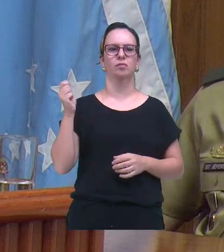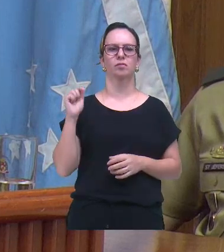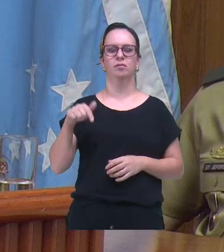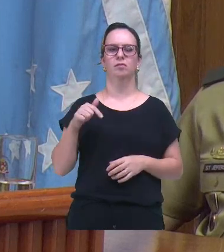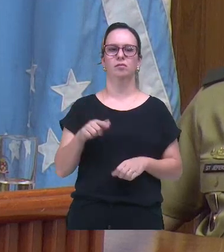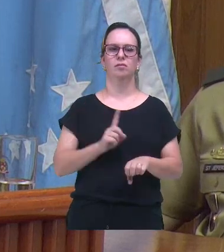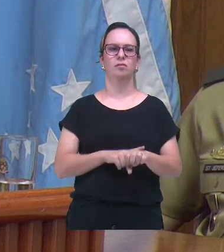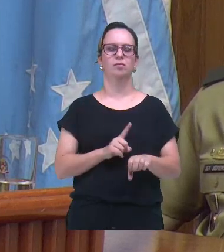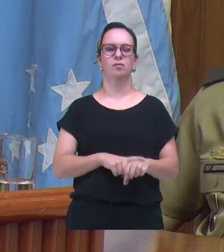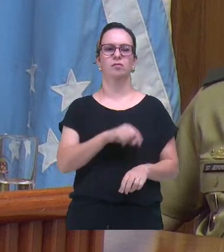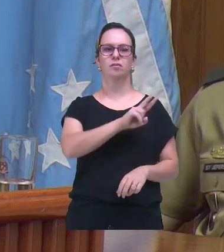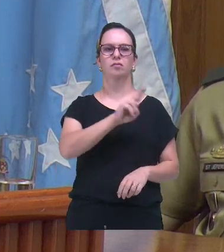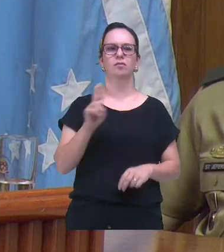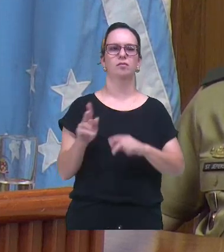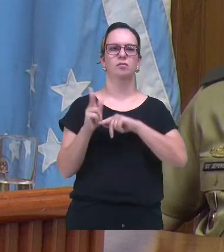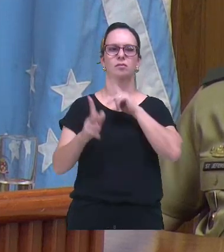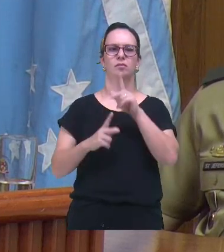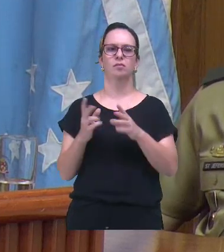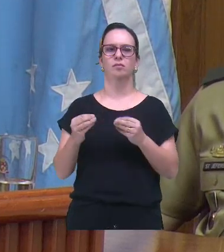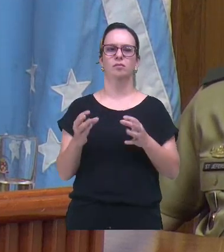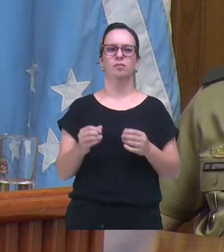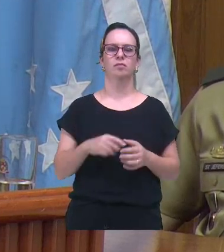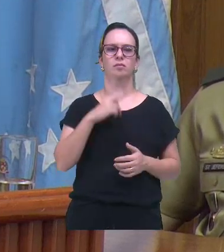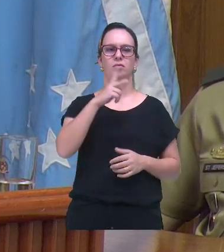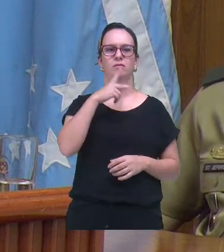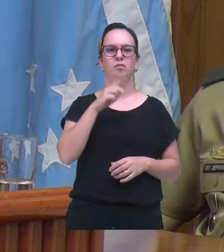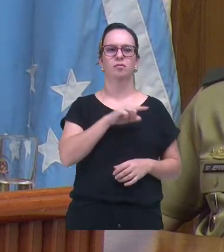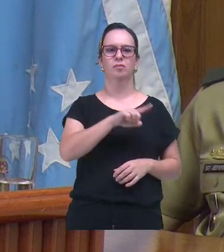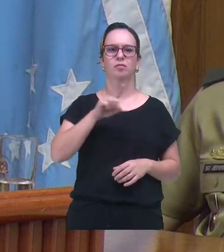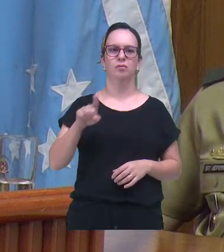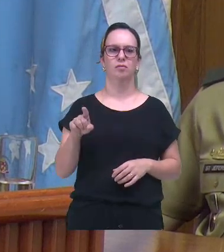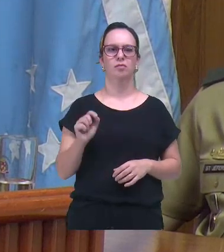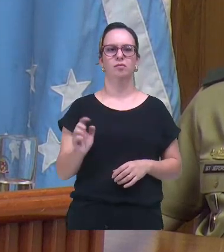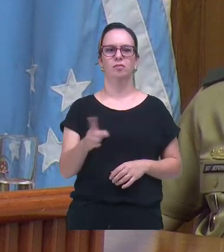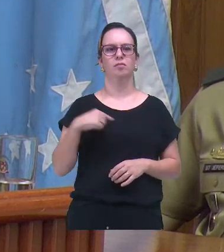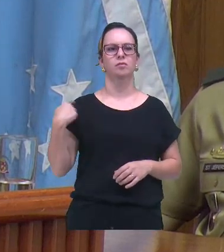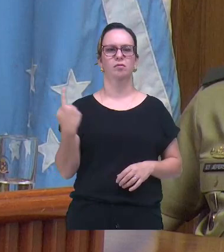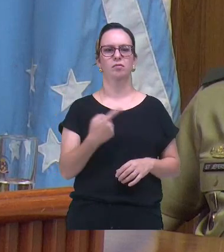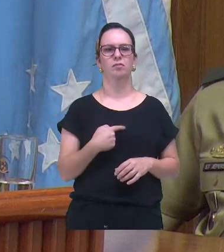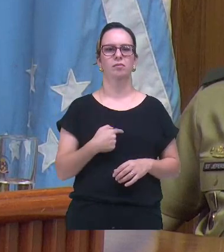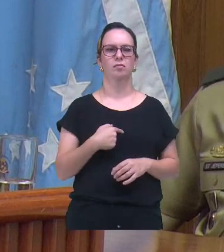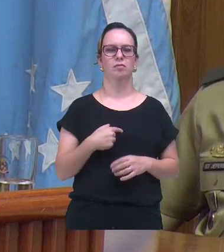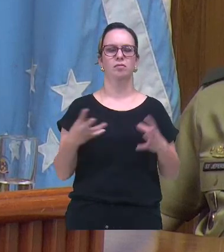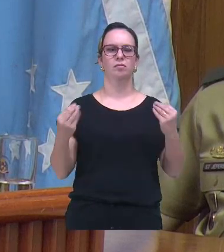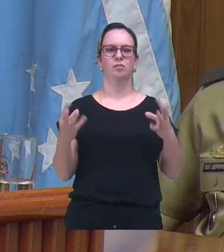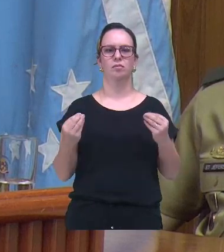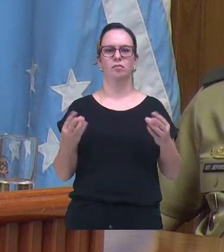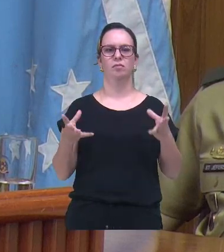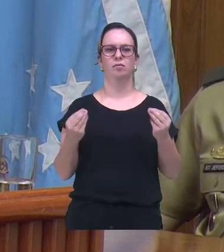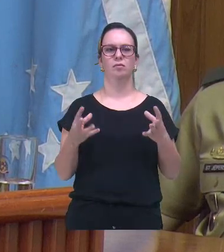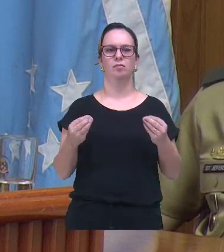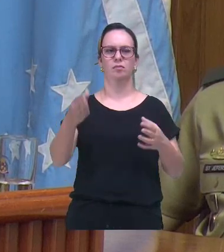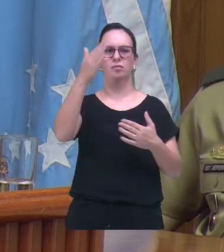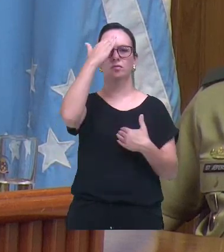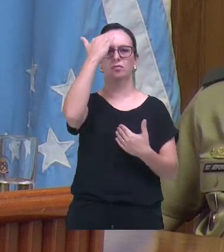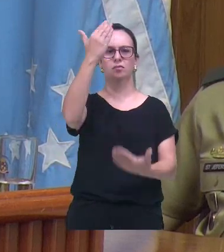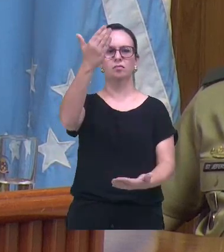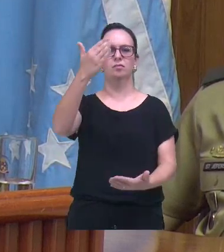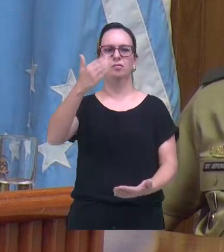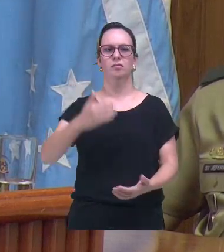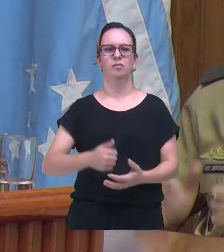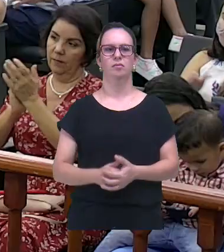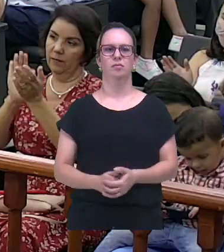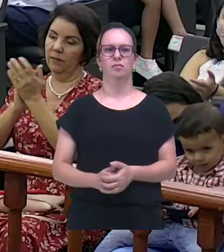nome da população, eu falo para vocês, o nosso muito, muito obrigado. Obrigado, senhor